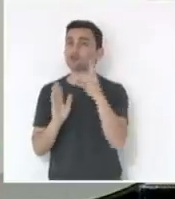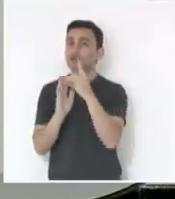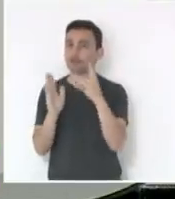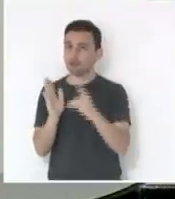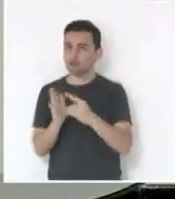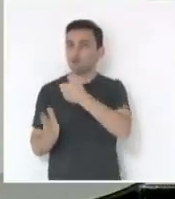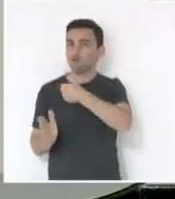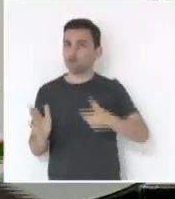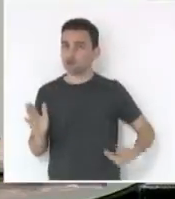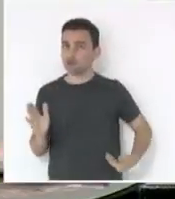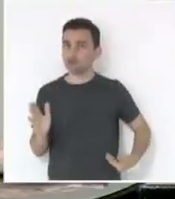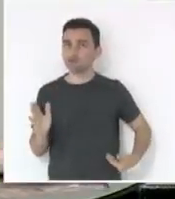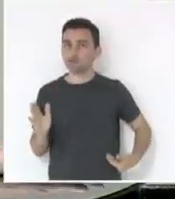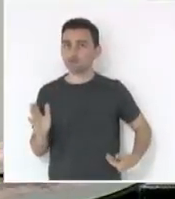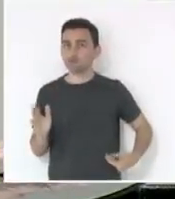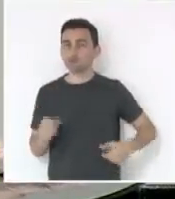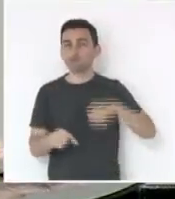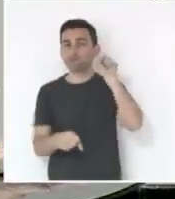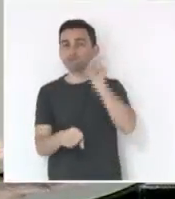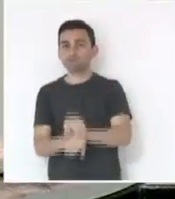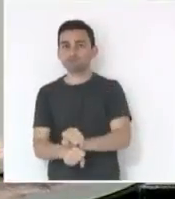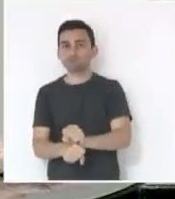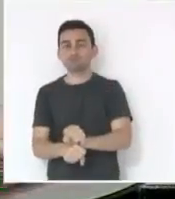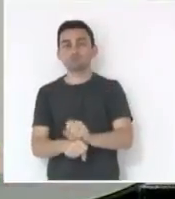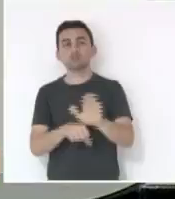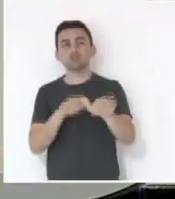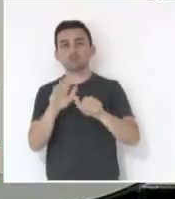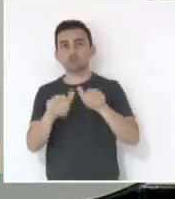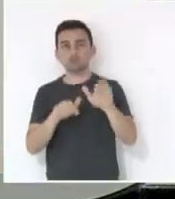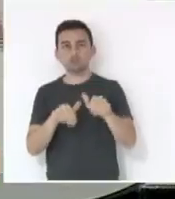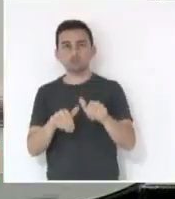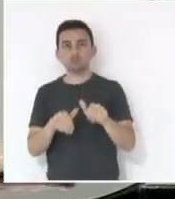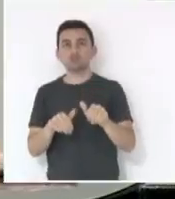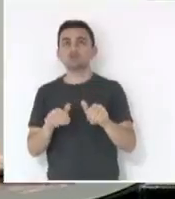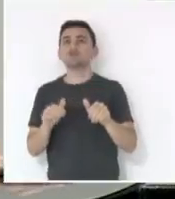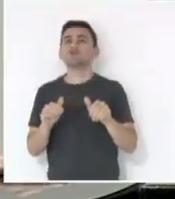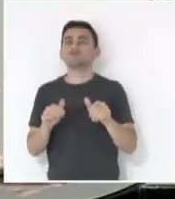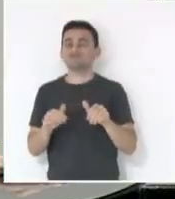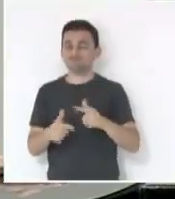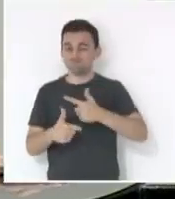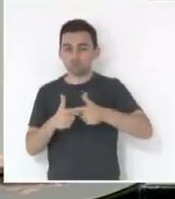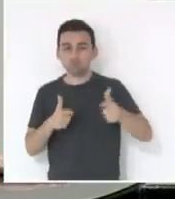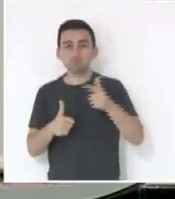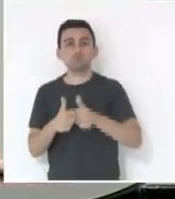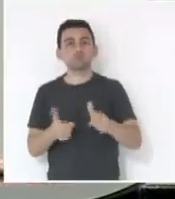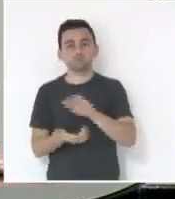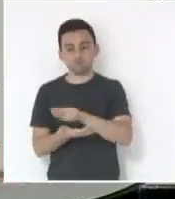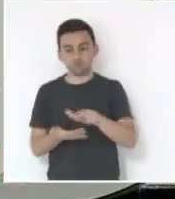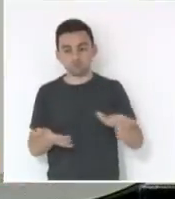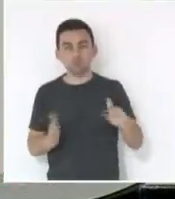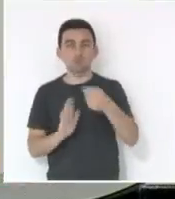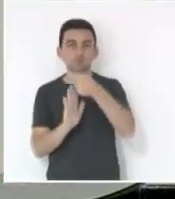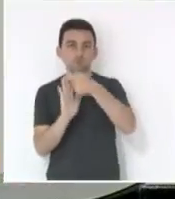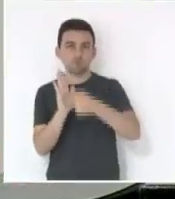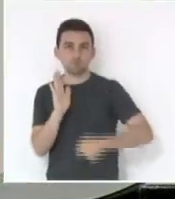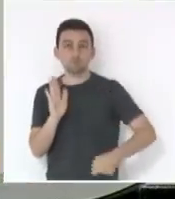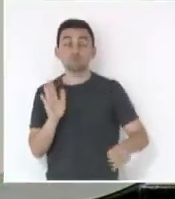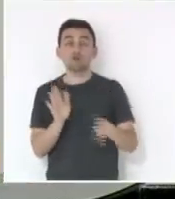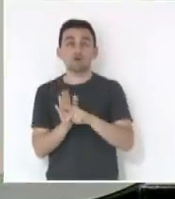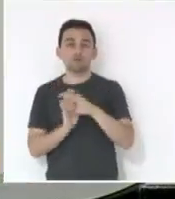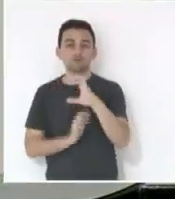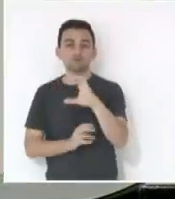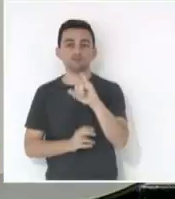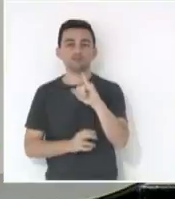governo baixou, suspendendo as contratações, que atingiu diversos setores, inclusive os concursados da SIDASC,